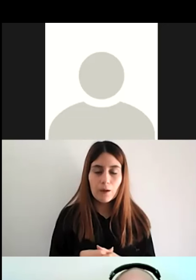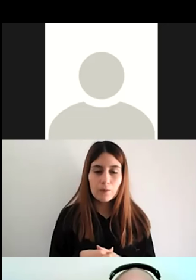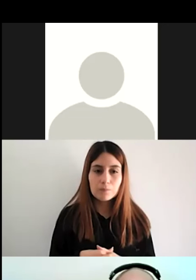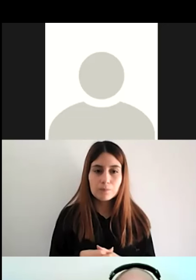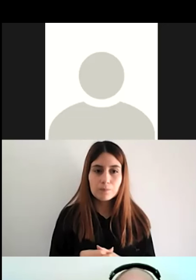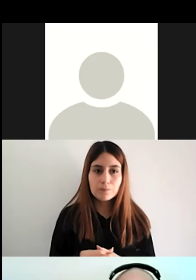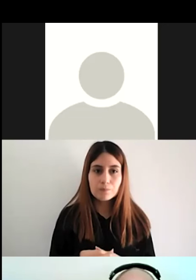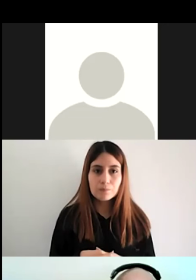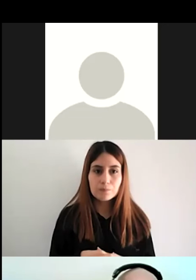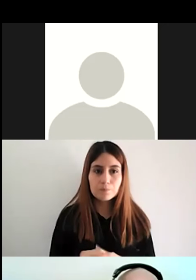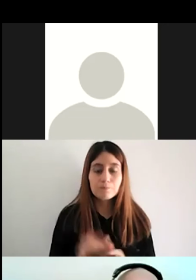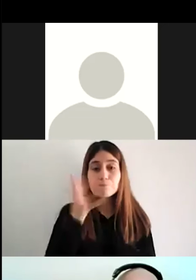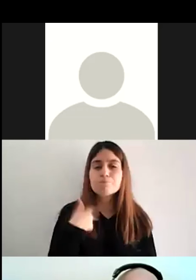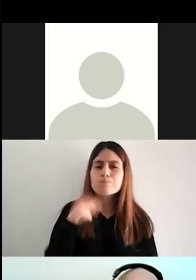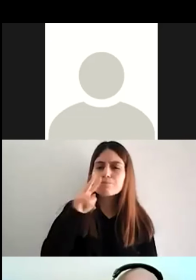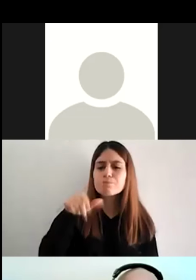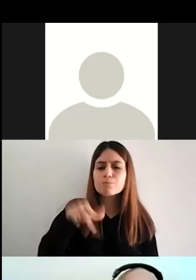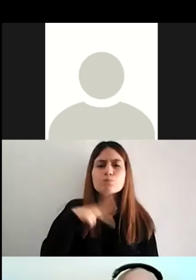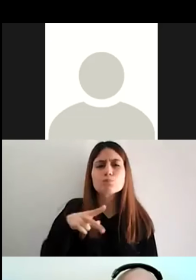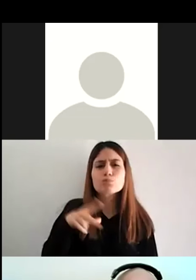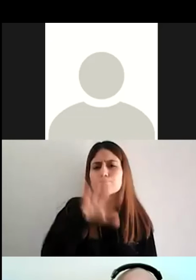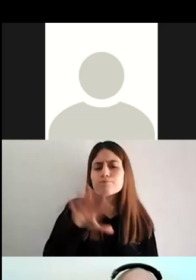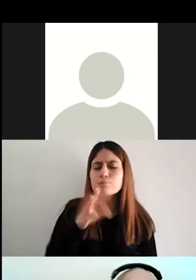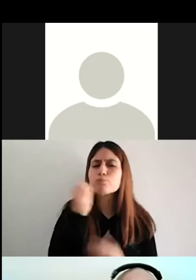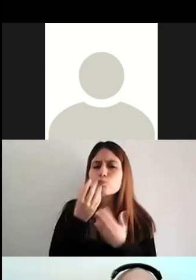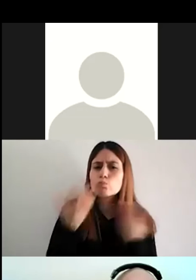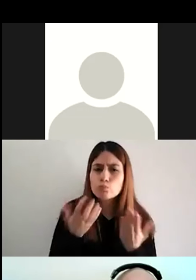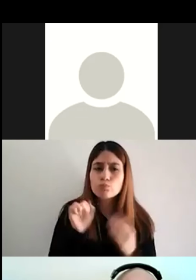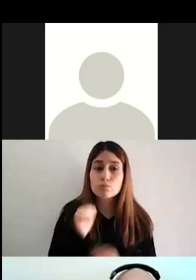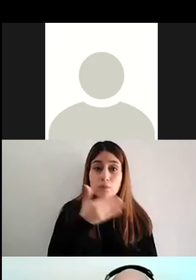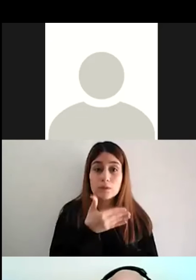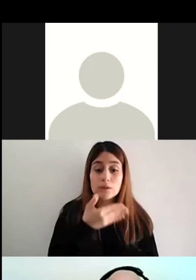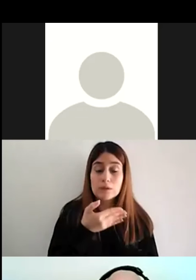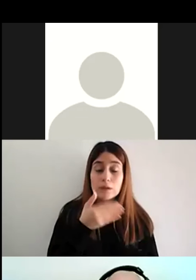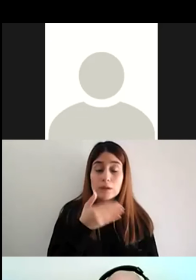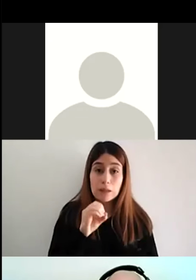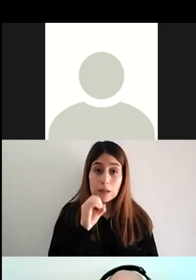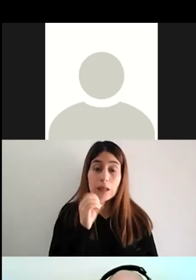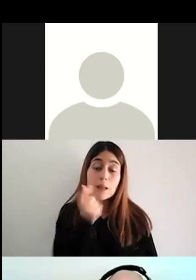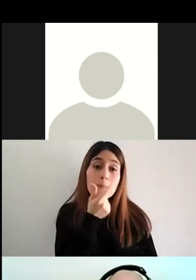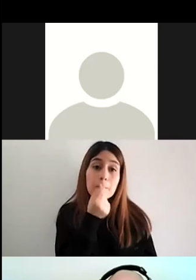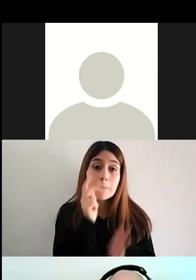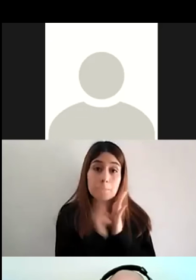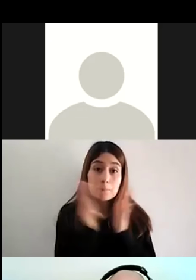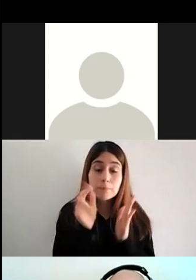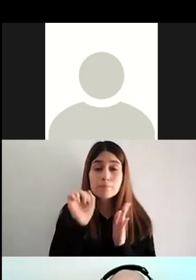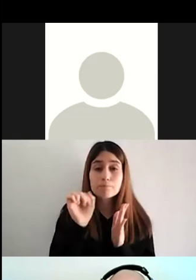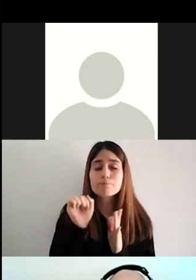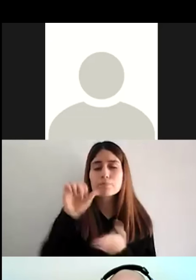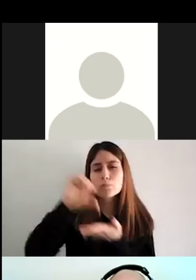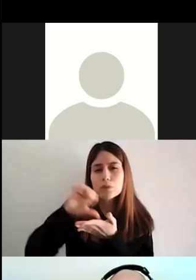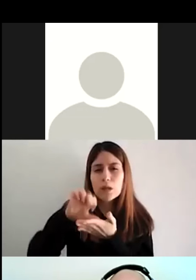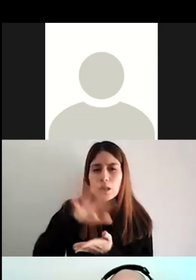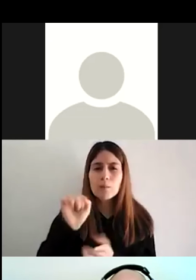Quando olhamos para Portugal, além dos 170 medicamentos aprovados por procedimento centralizado através